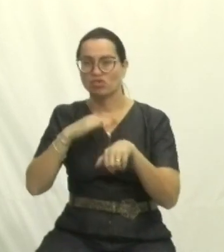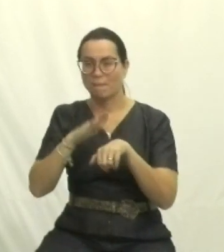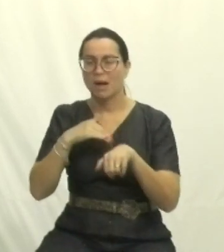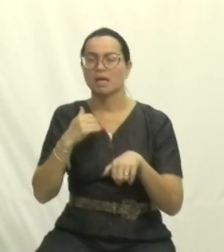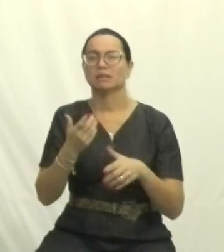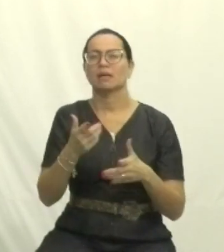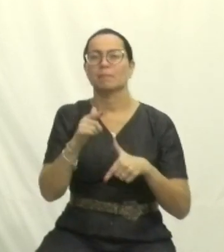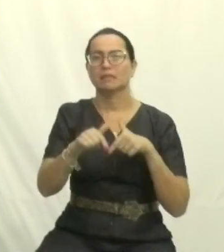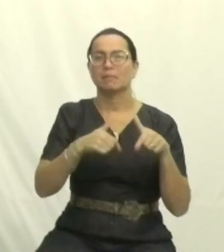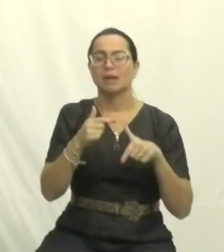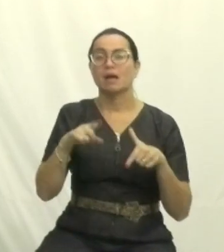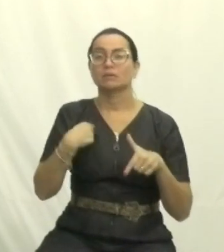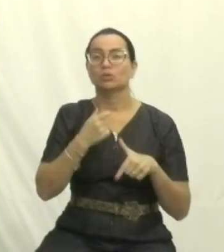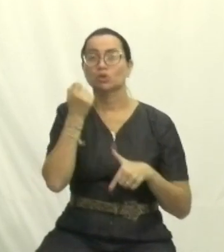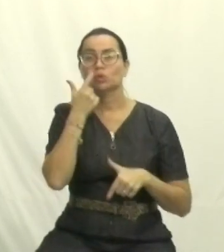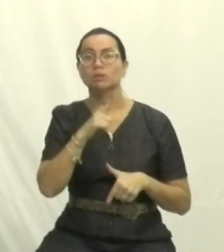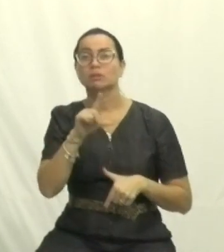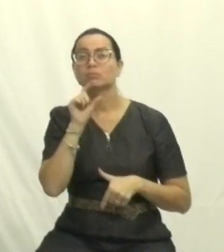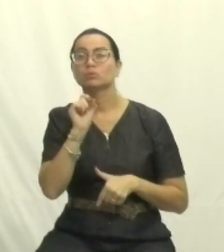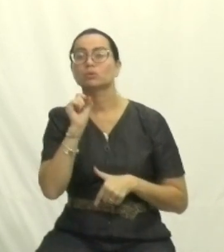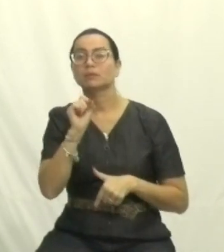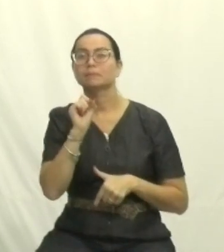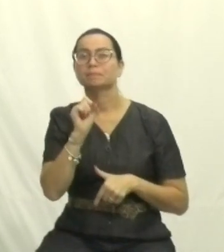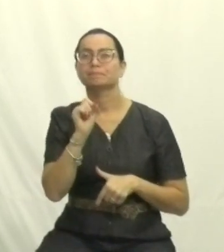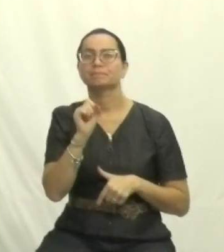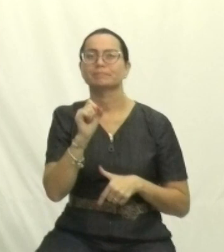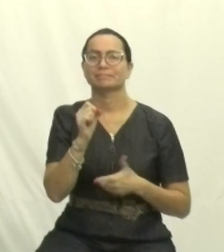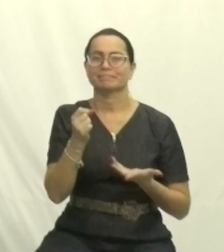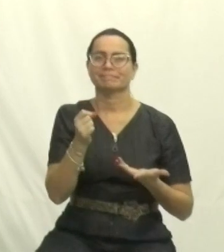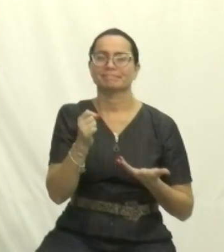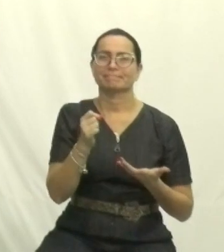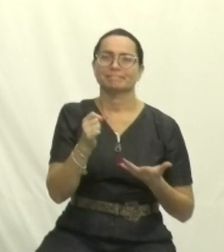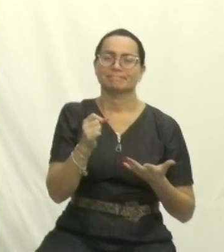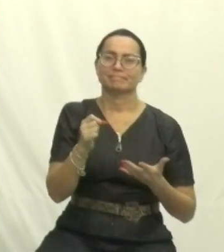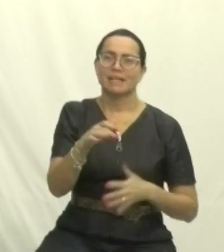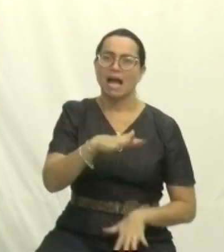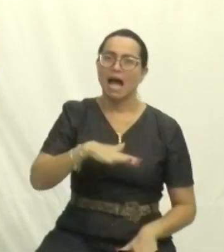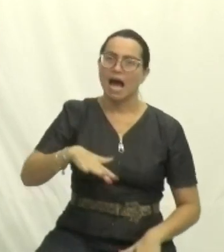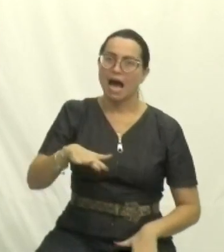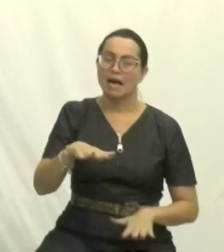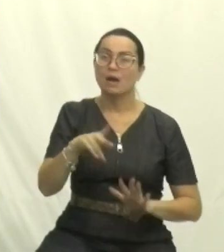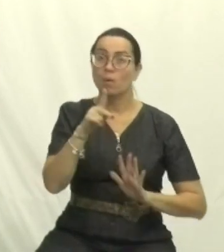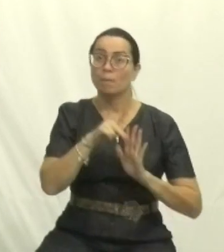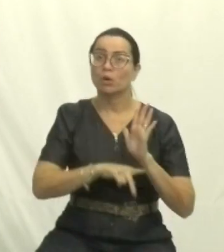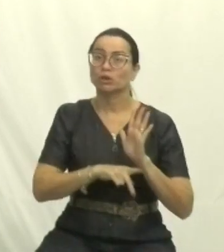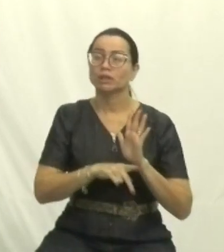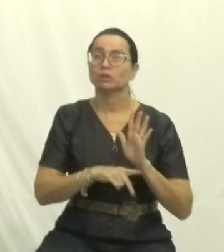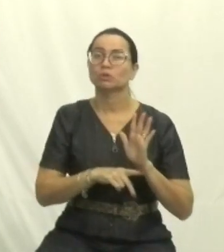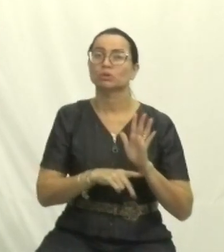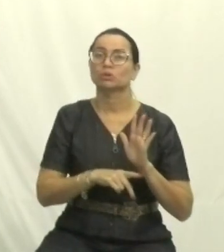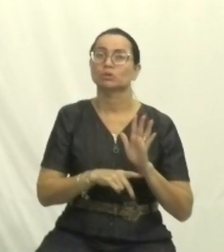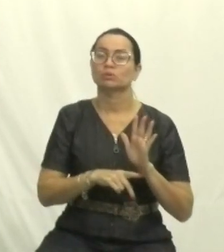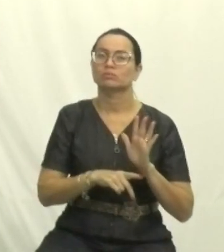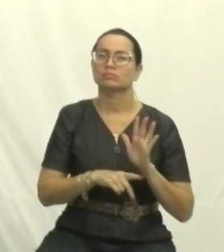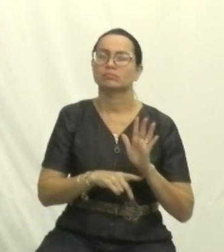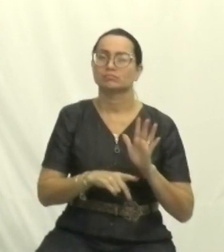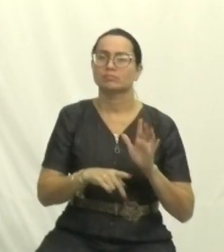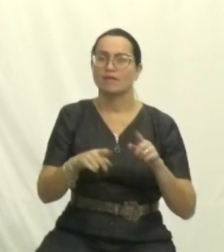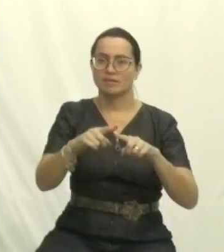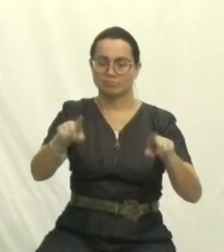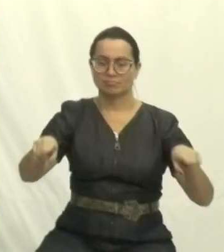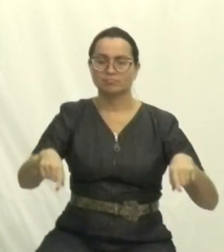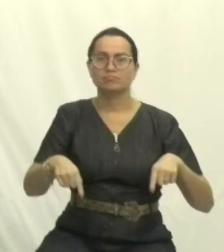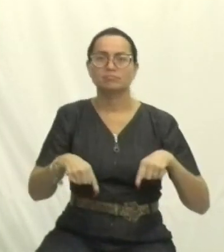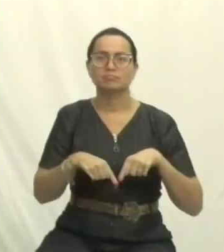conseguiu colocar a maior parte do terreno. O projeto, na verdade, é adequar para a maior parte do terreno. Então,